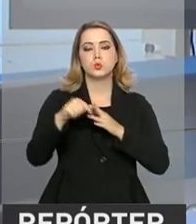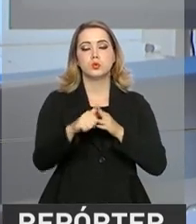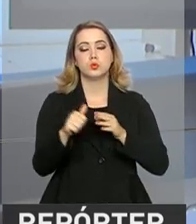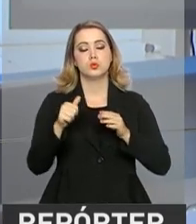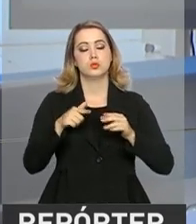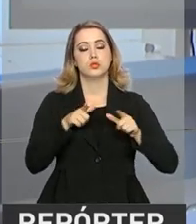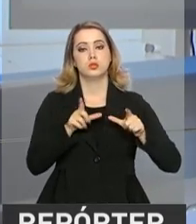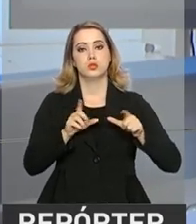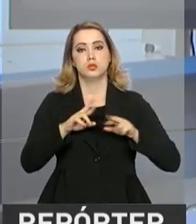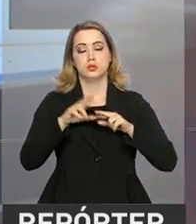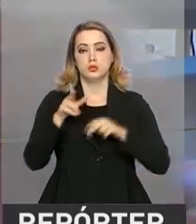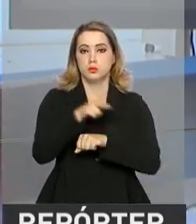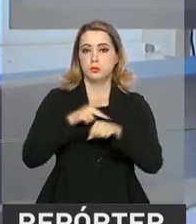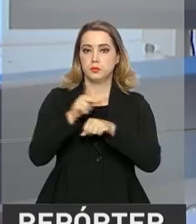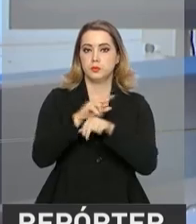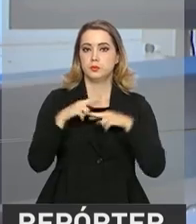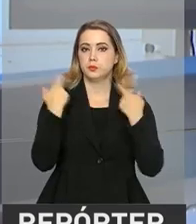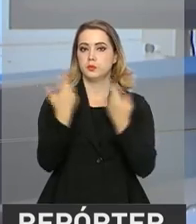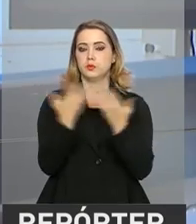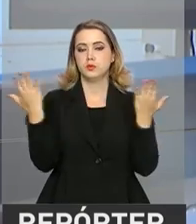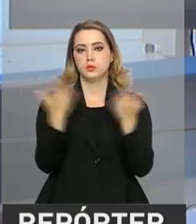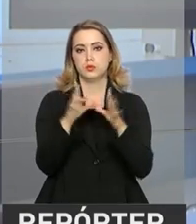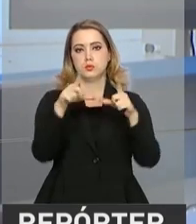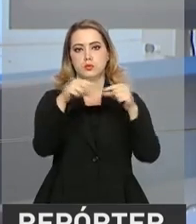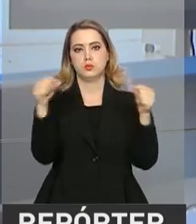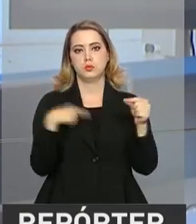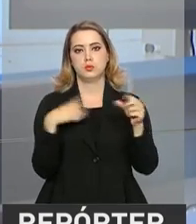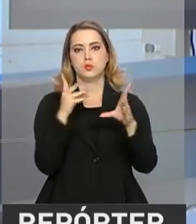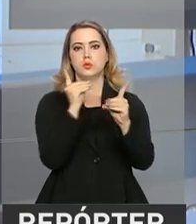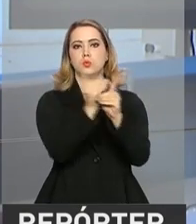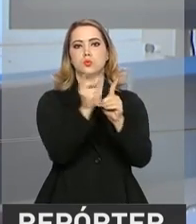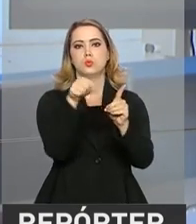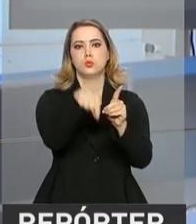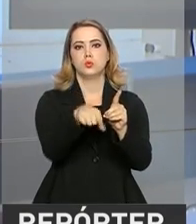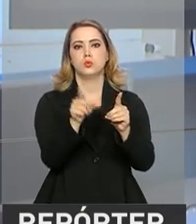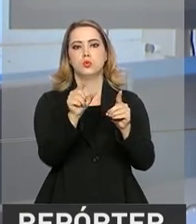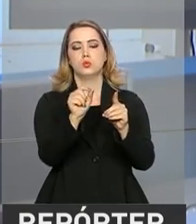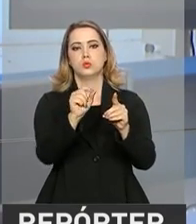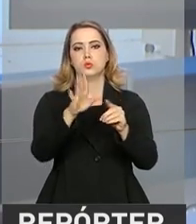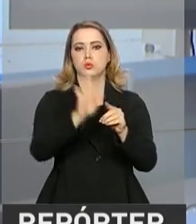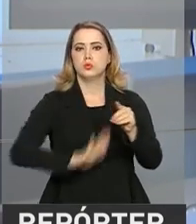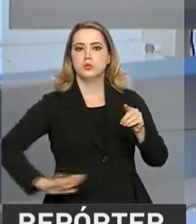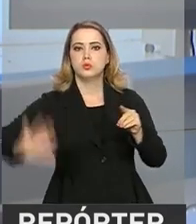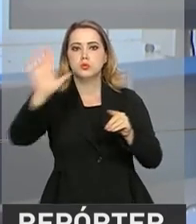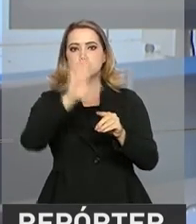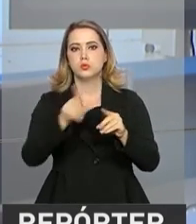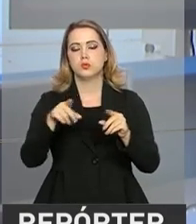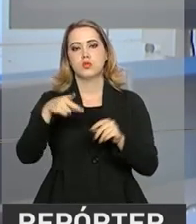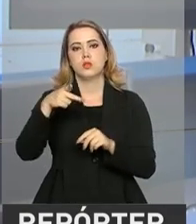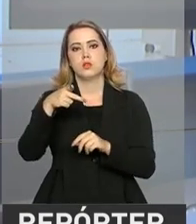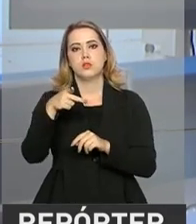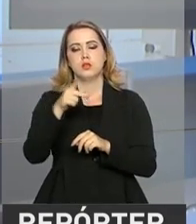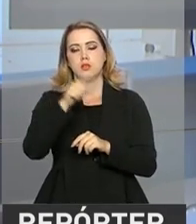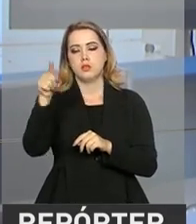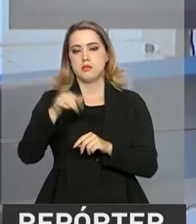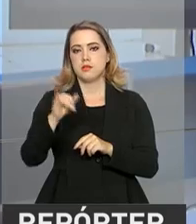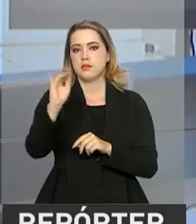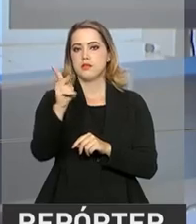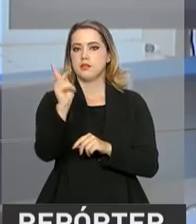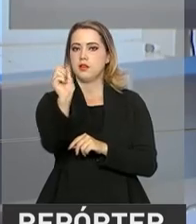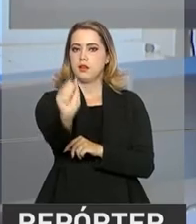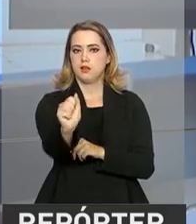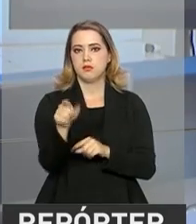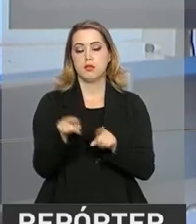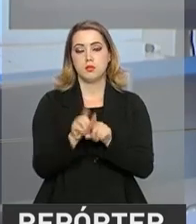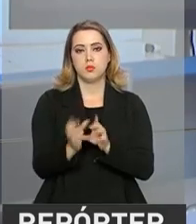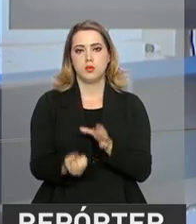reuniram hoje em Brasília para participar do encontro da Rede Nacional de Profissionais em Zika. A Renezika foi criada pelo Ministério da Saúde